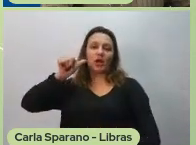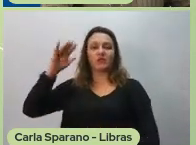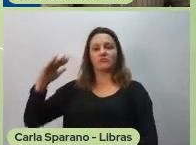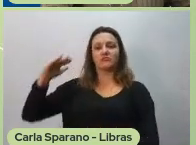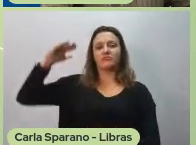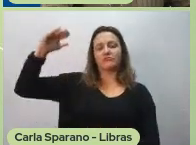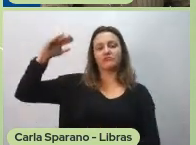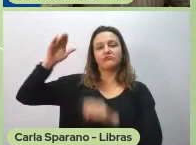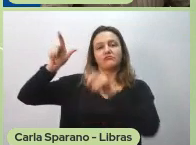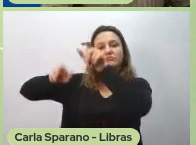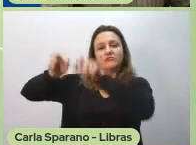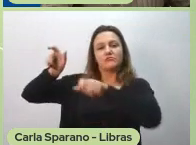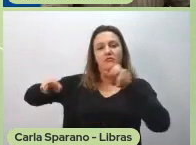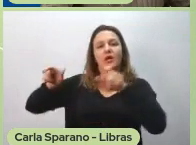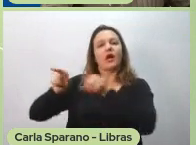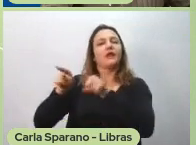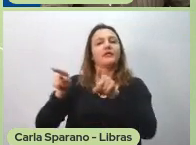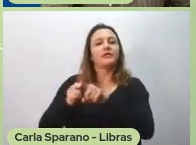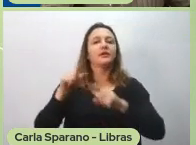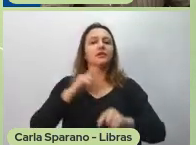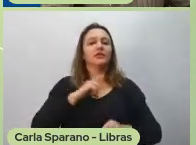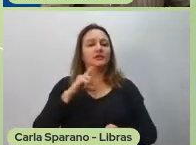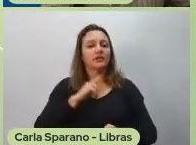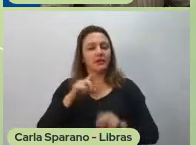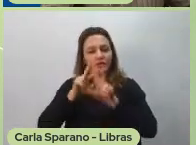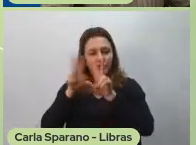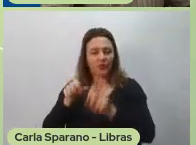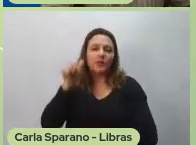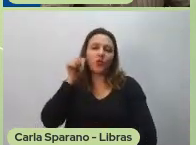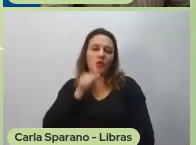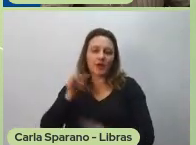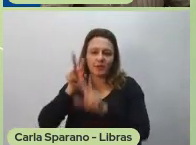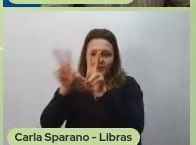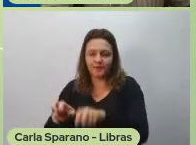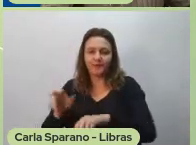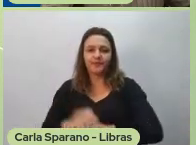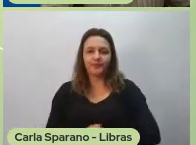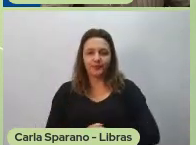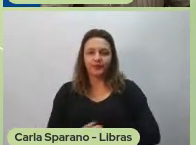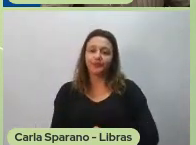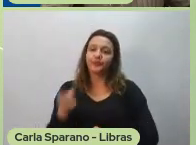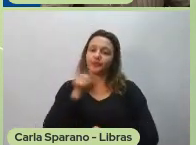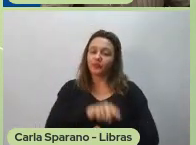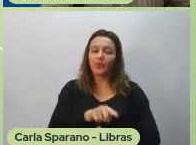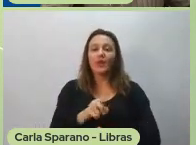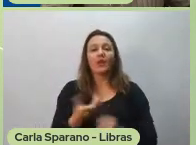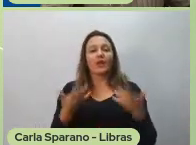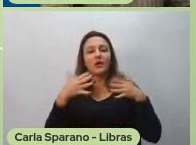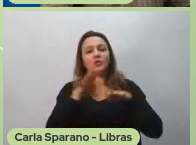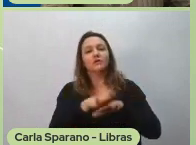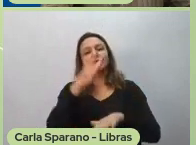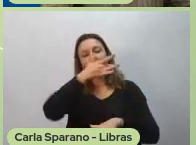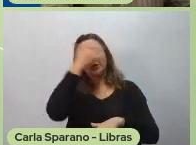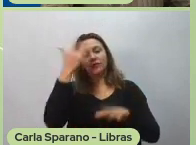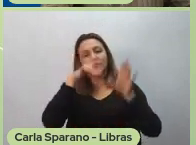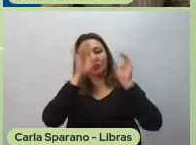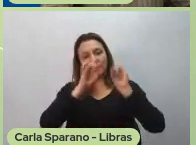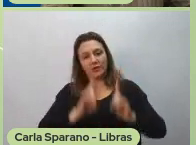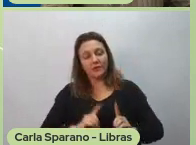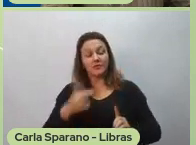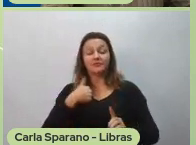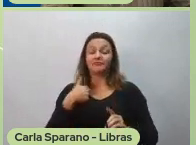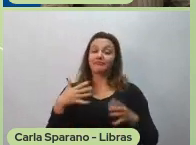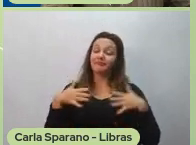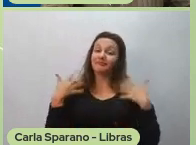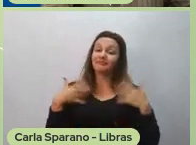para pincelar no aspecto de mulheres. Na parte de inclusão de pessoa com deficiência, eu fico contente de